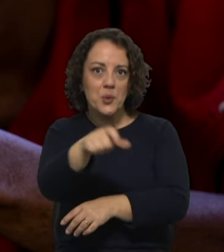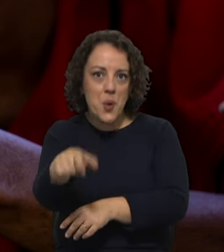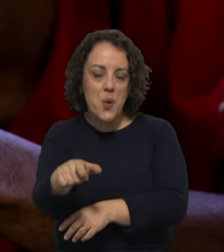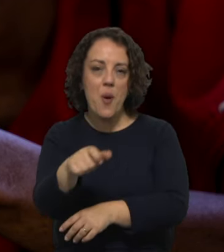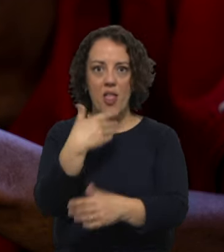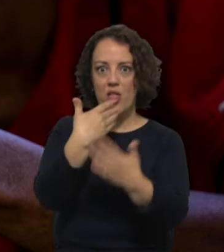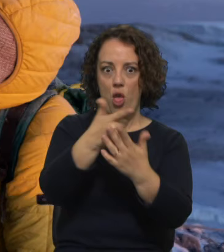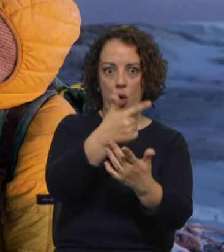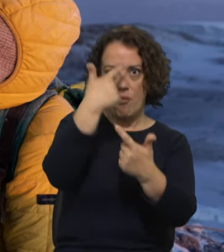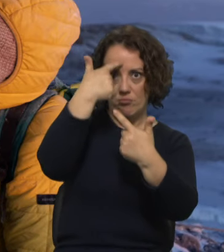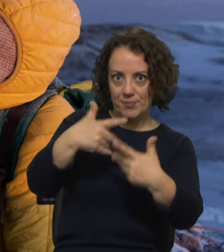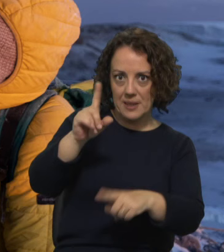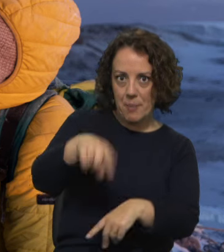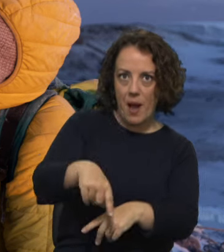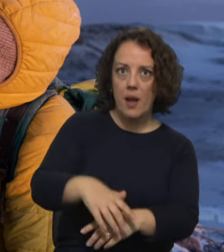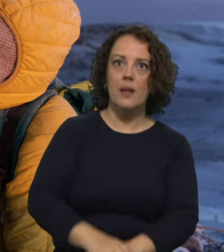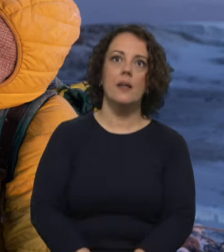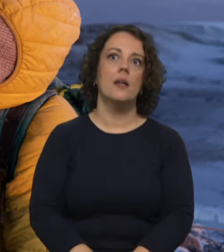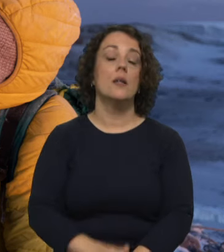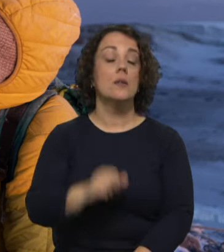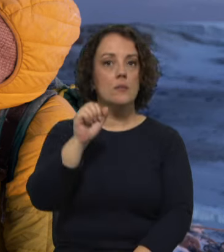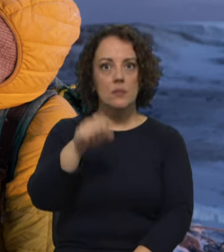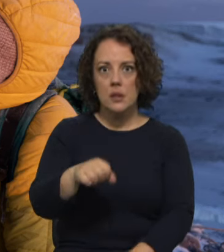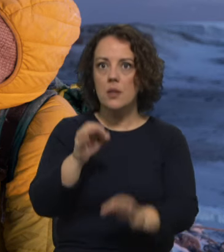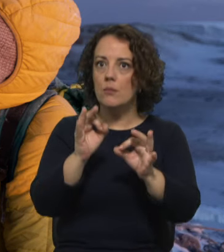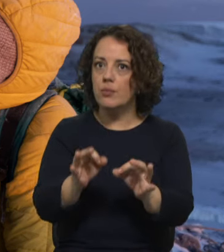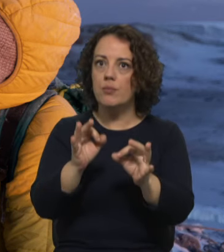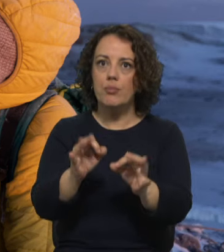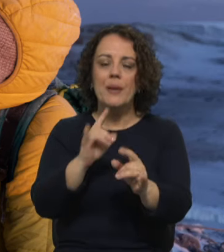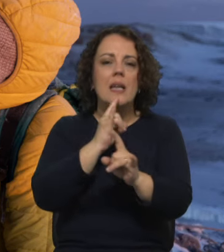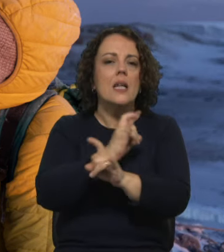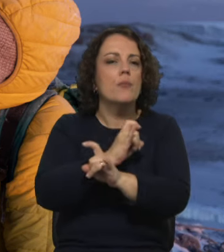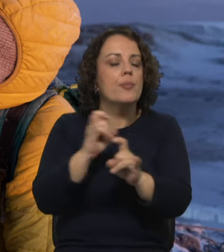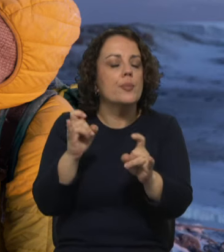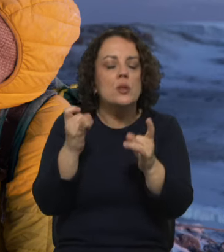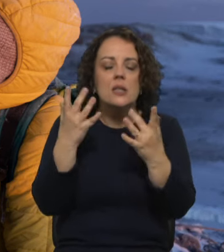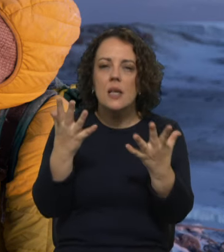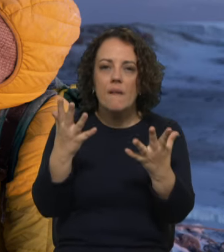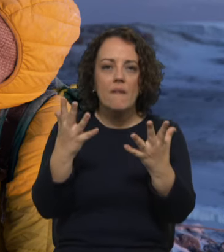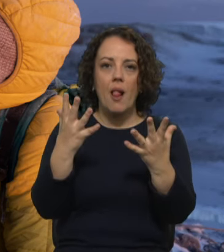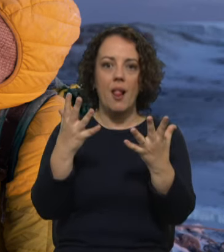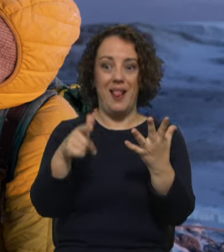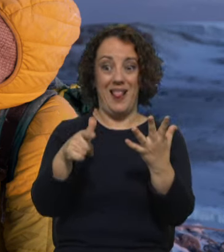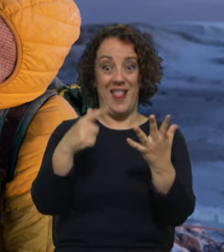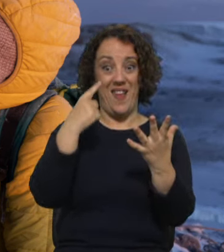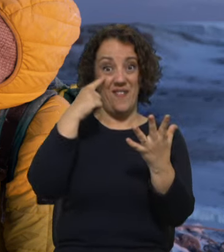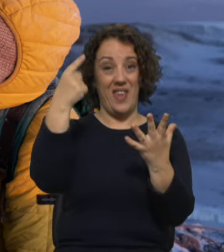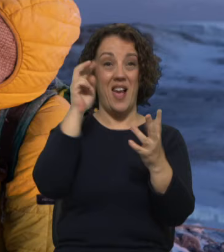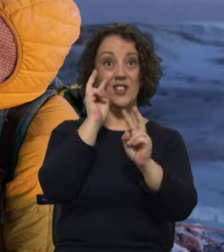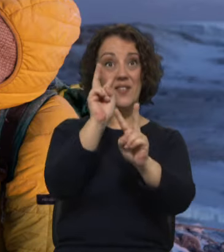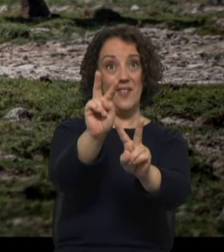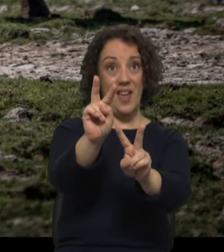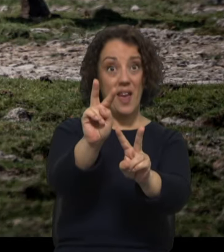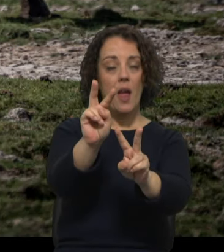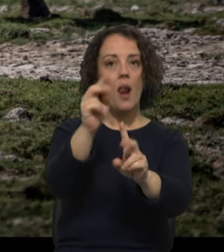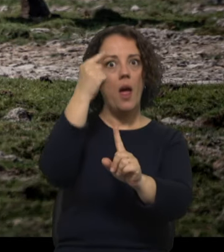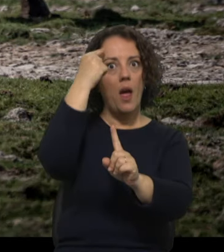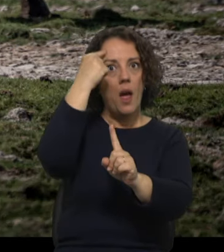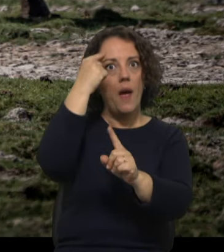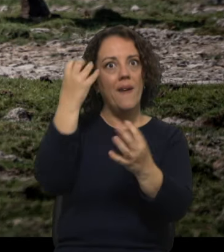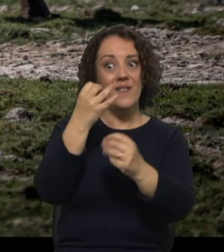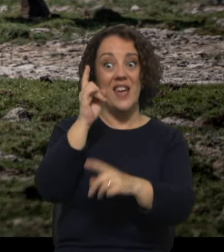surpreendeu Joana é é impossível de de de pensar estas estas viagem aou de ver estas imagens sem isso não é porque é